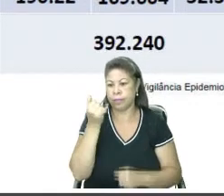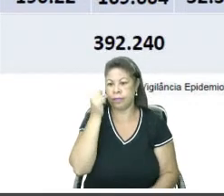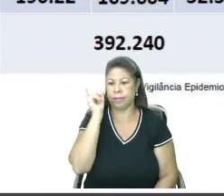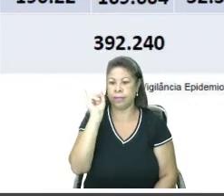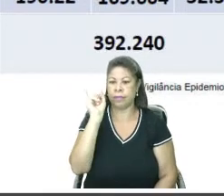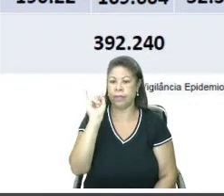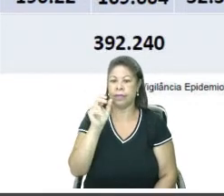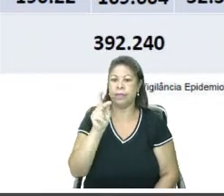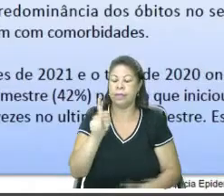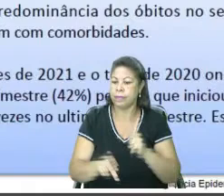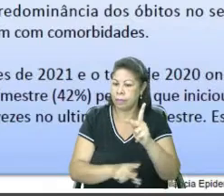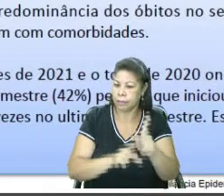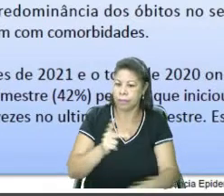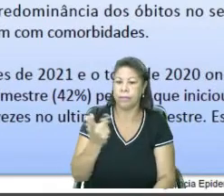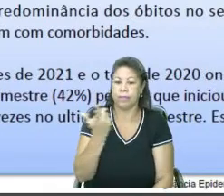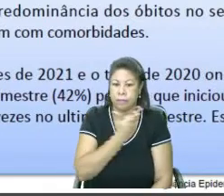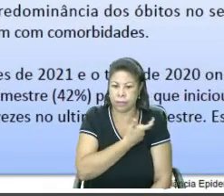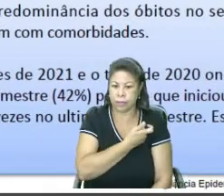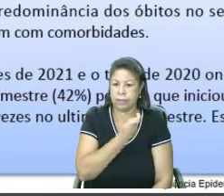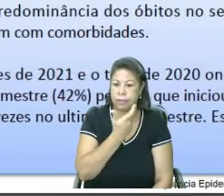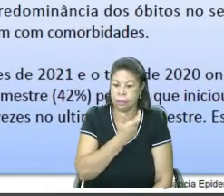aquele momento.